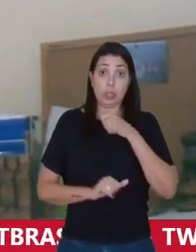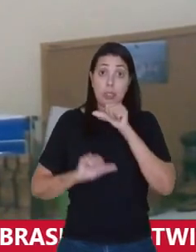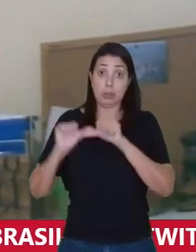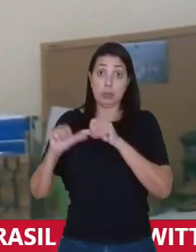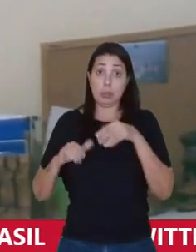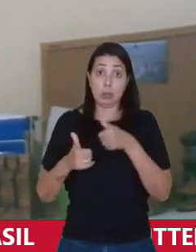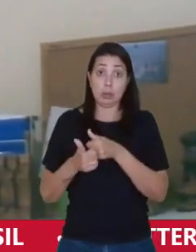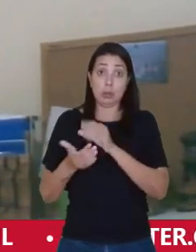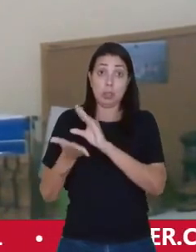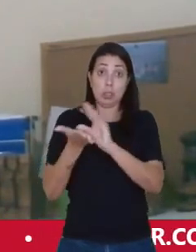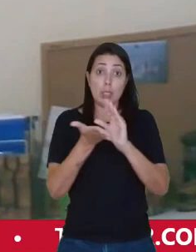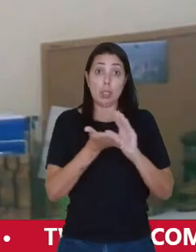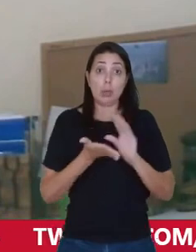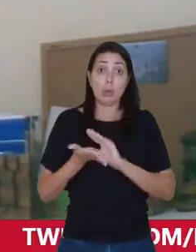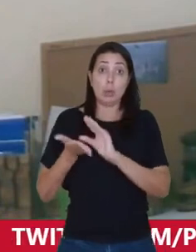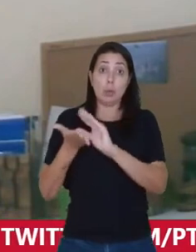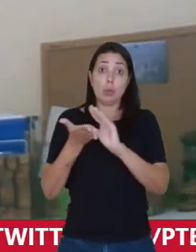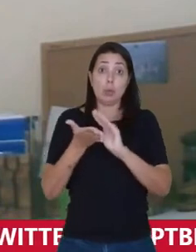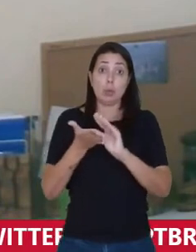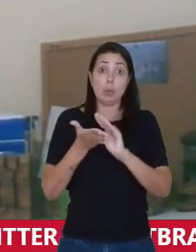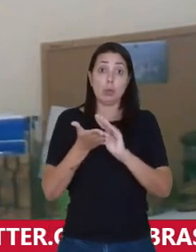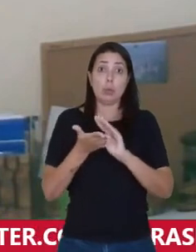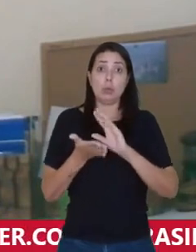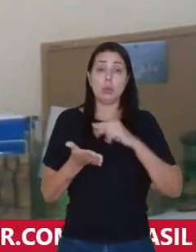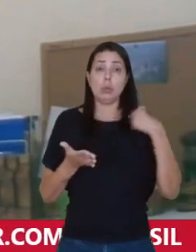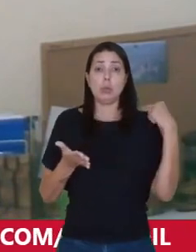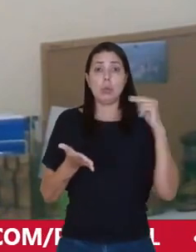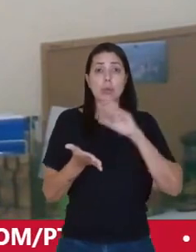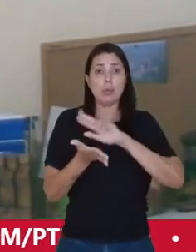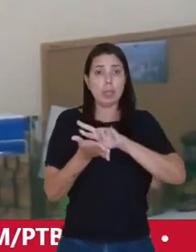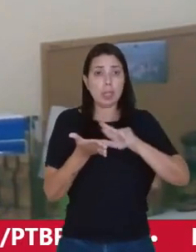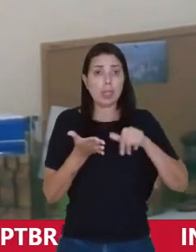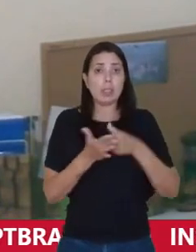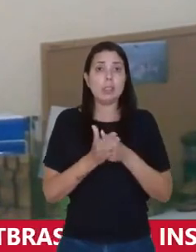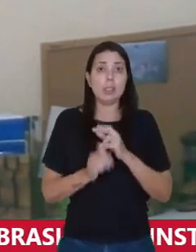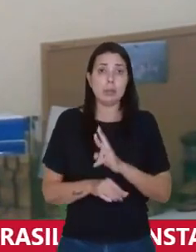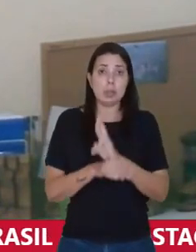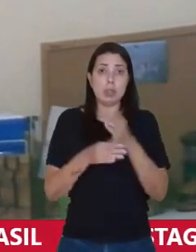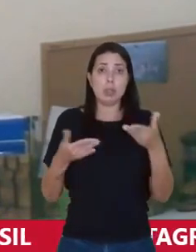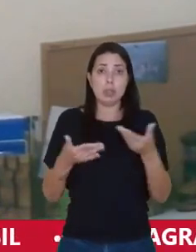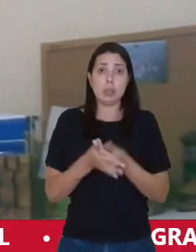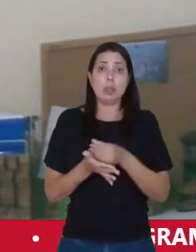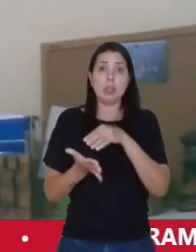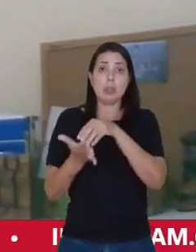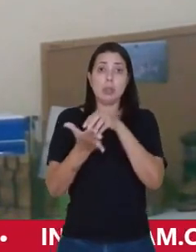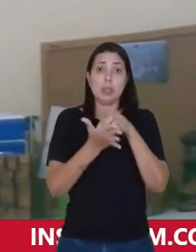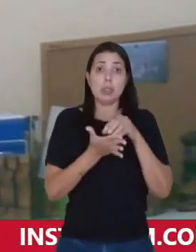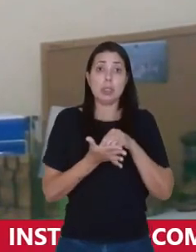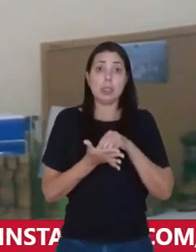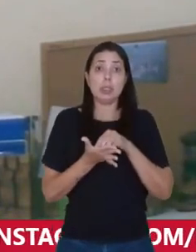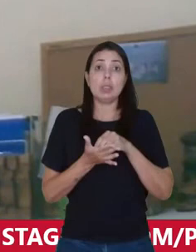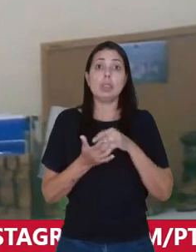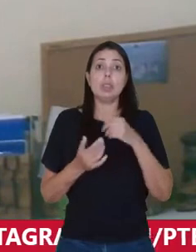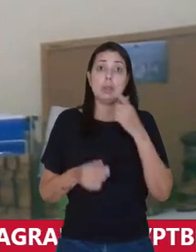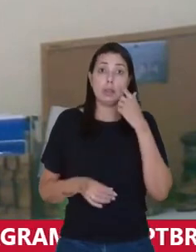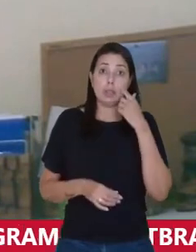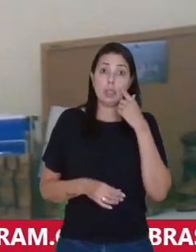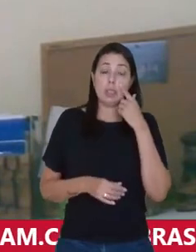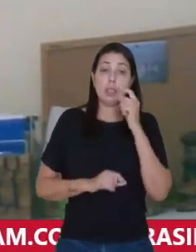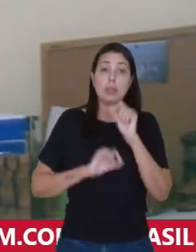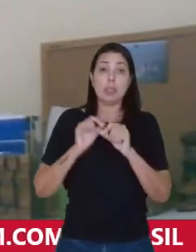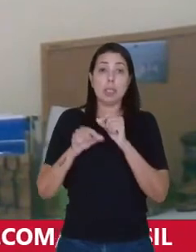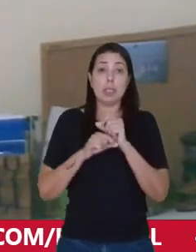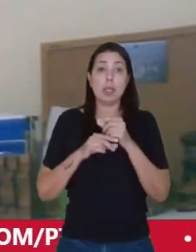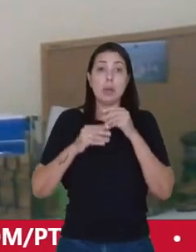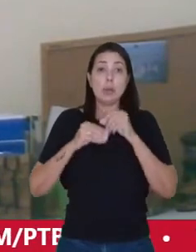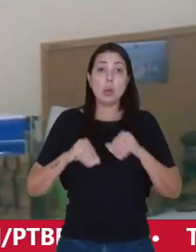existe em recurso infinito, infindável. E a gente já está vendo hoje que essas coisas não são infinitas, né? A gente vê tempestade de